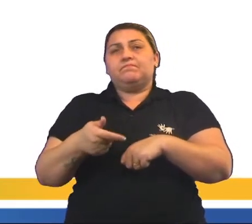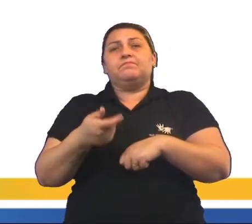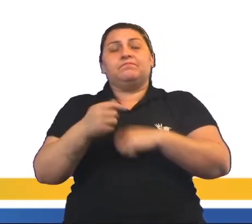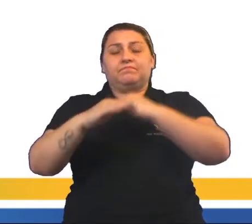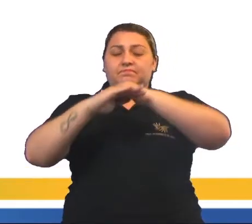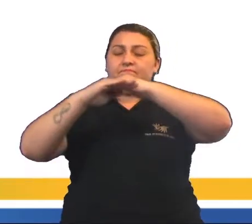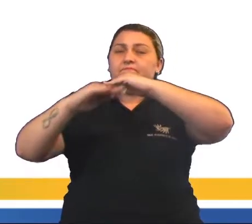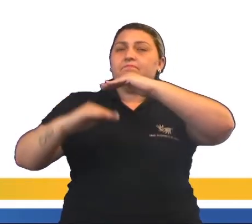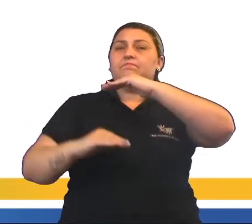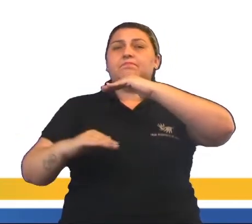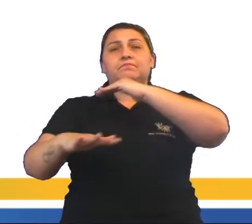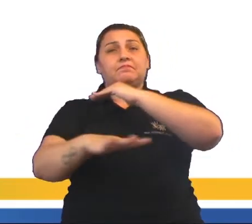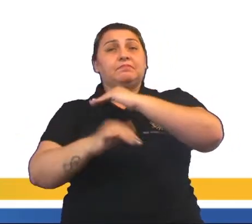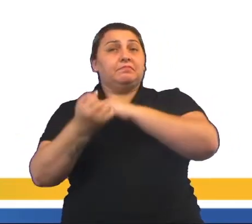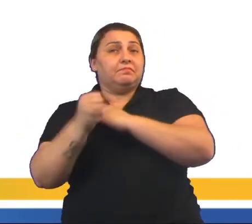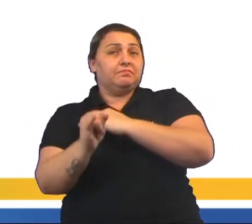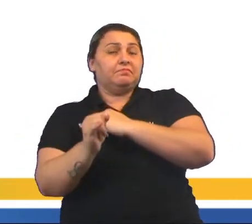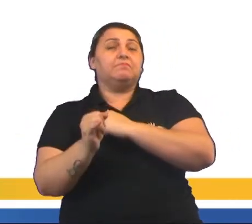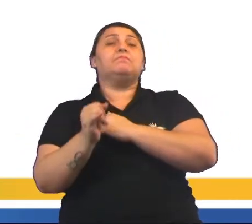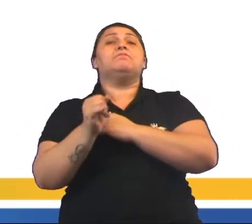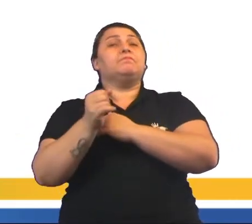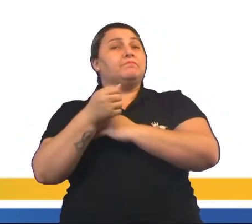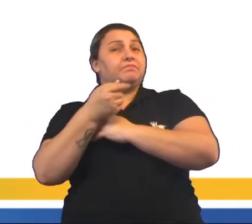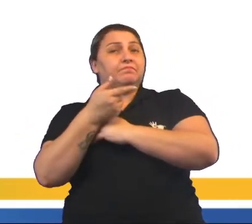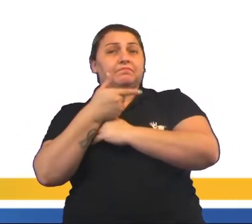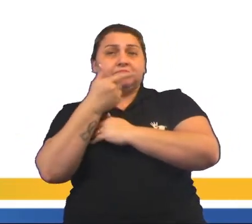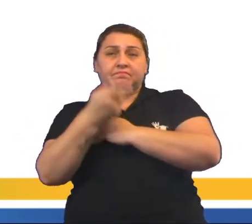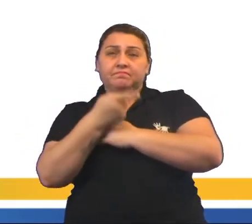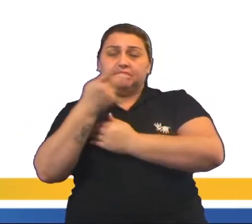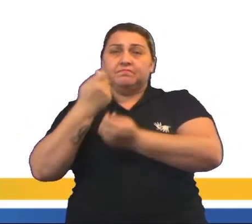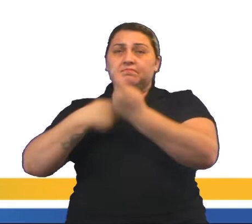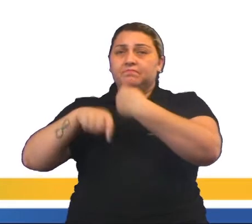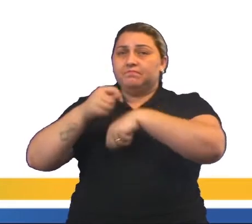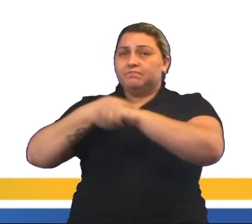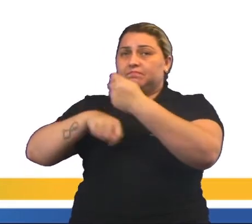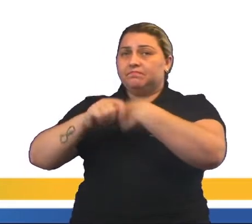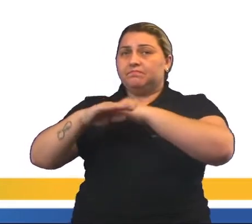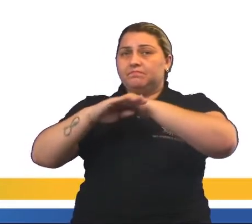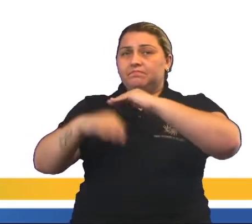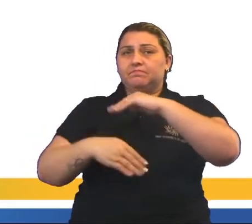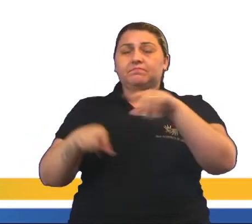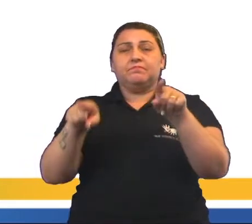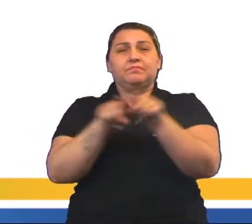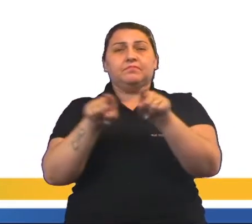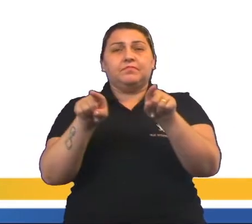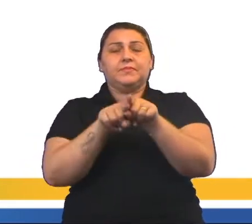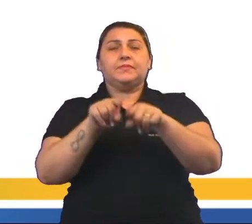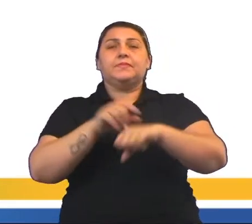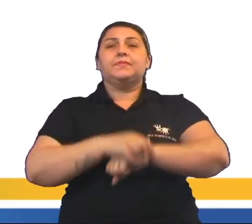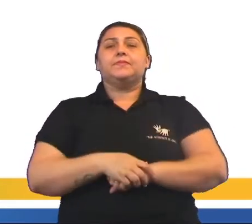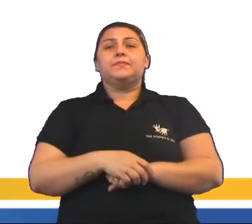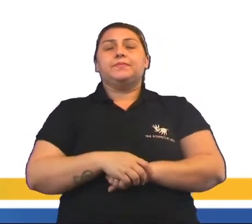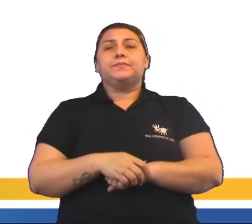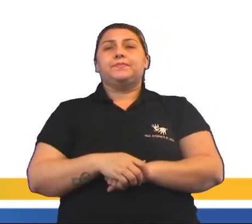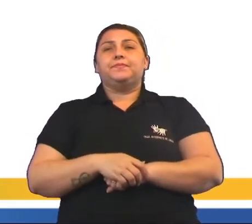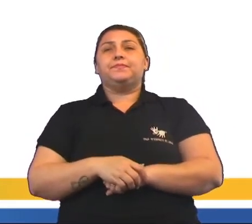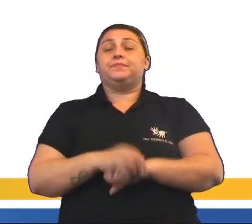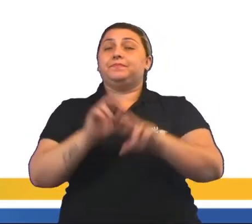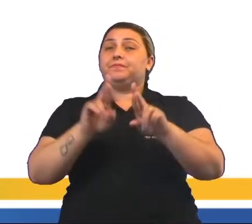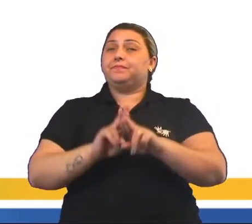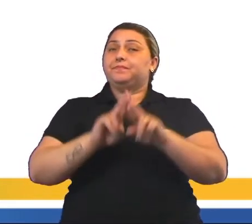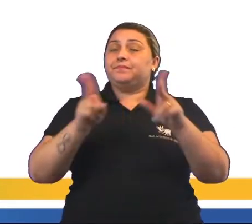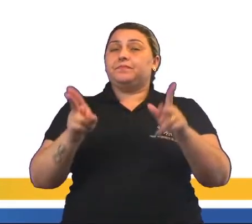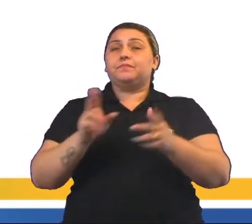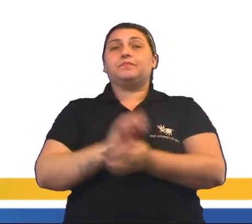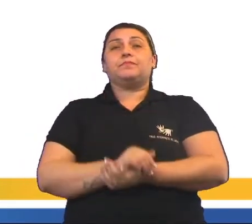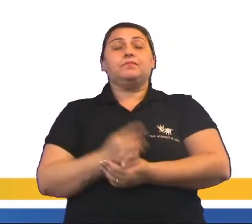de desigualdade social sem tratar da desigualdade econômica. É justamente essa